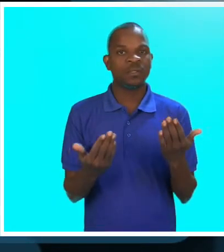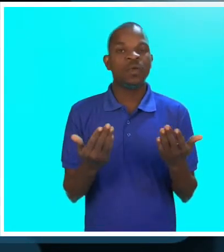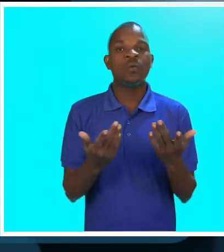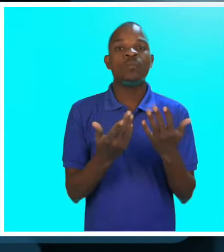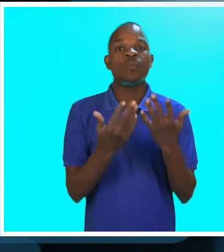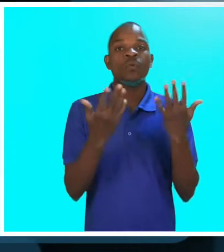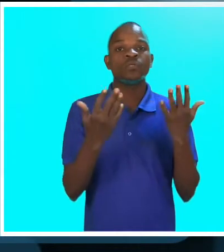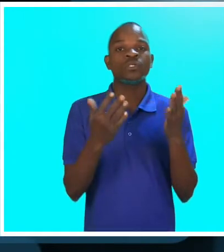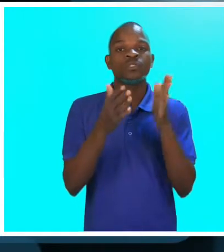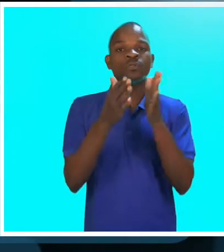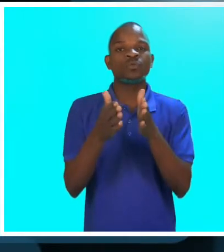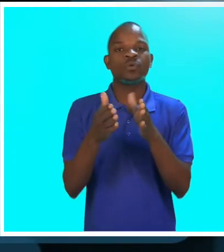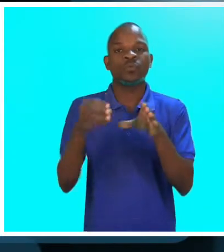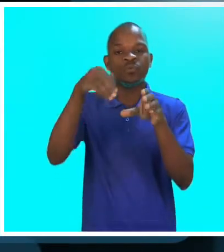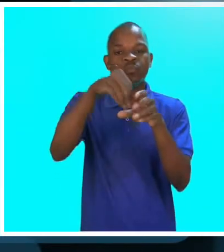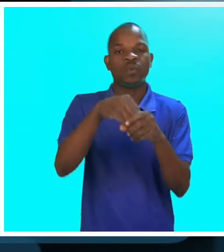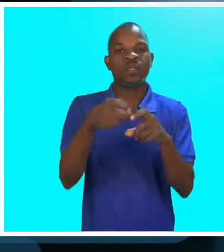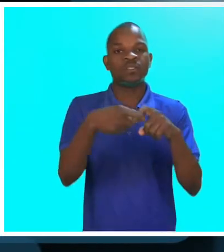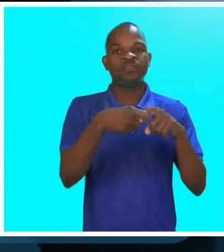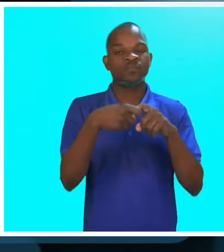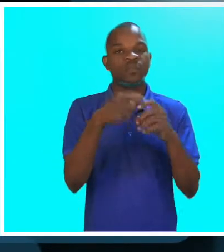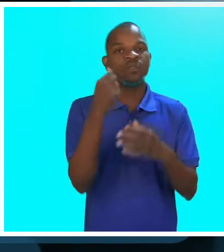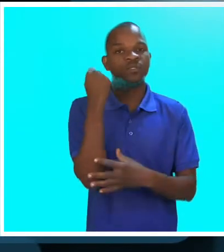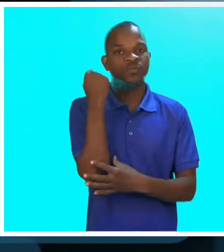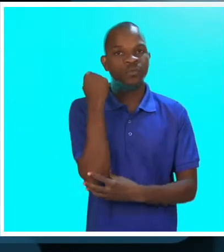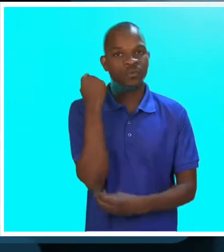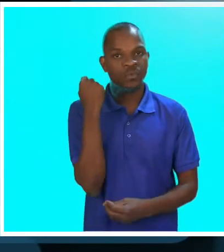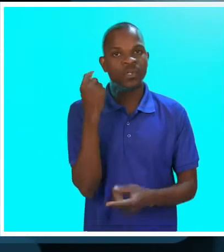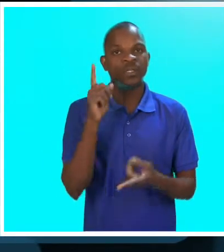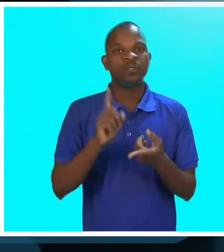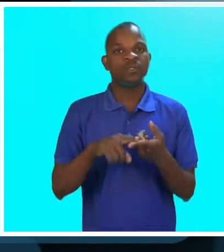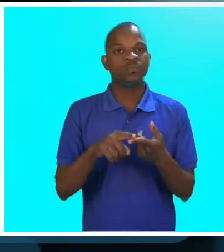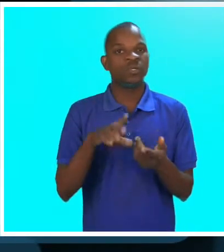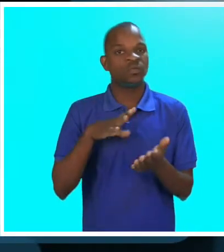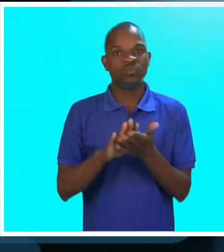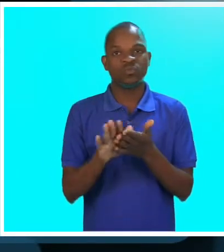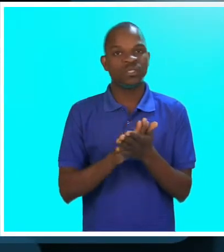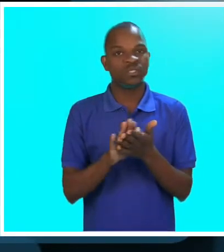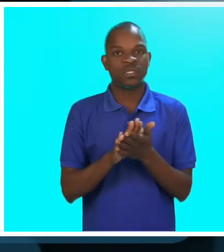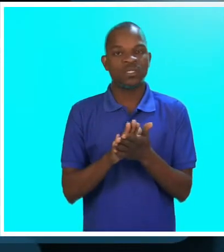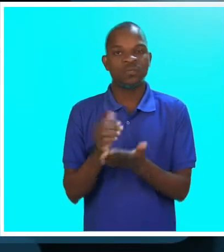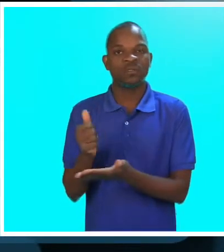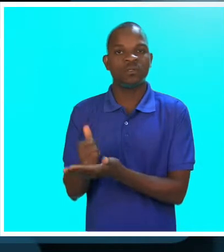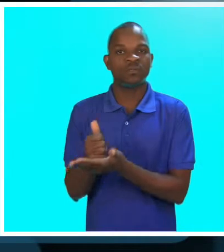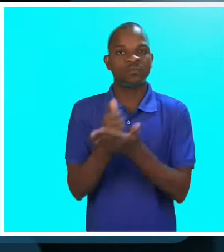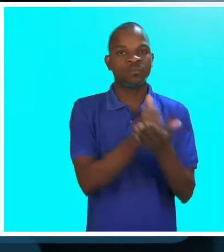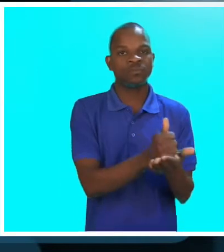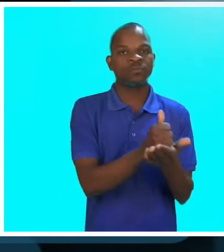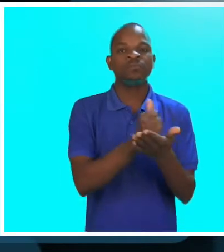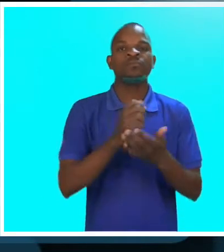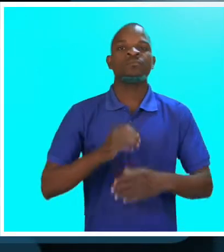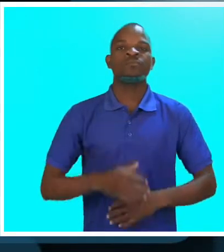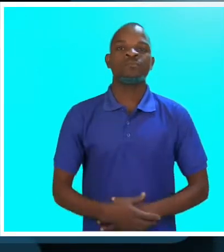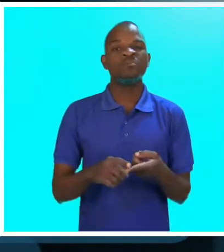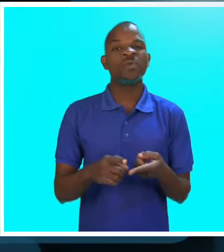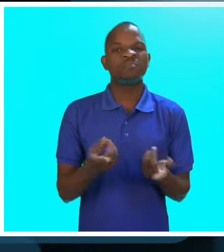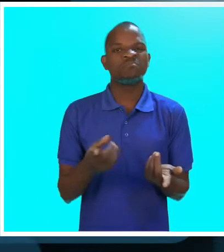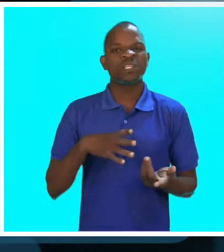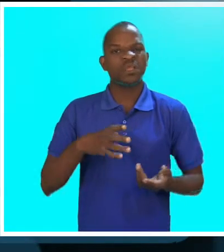e maria parte provém de famílias pobres e não tem nenhum acompanhamento financeiro